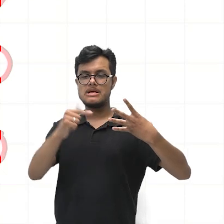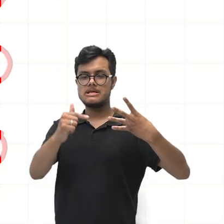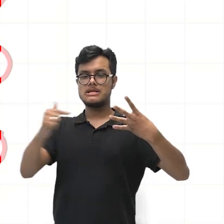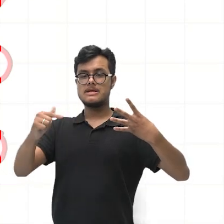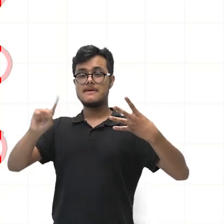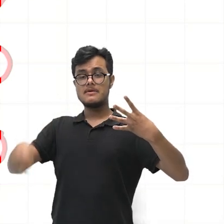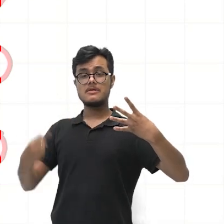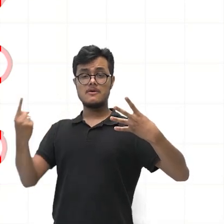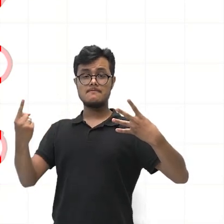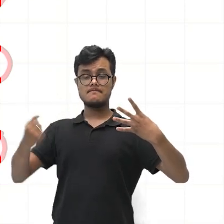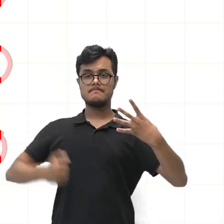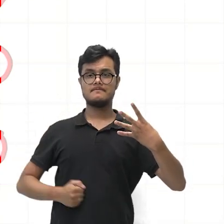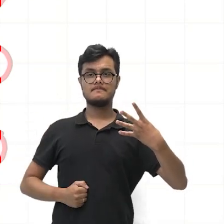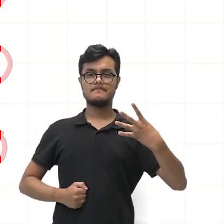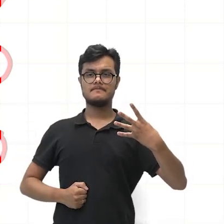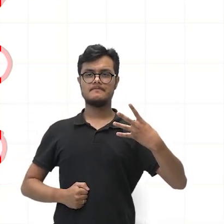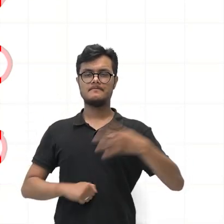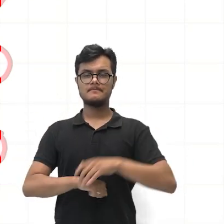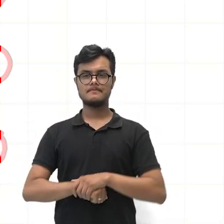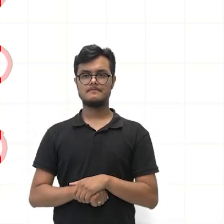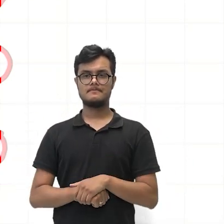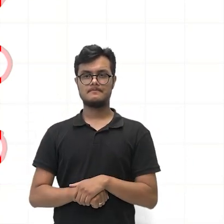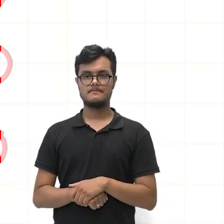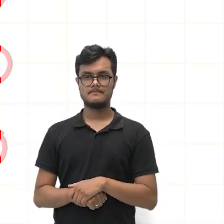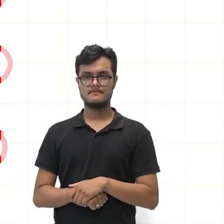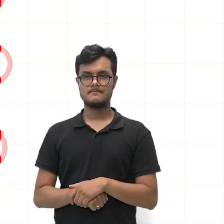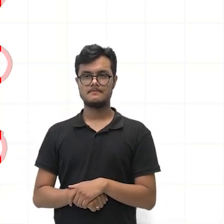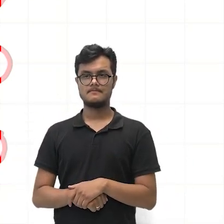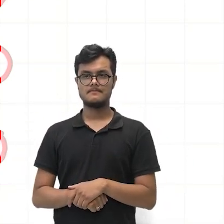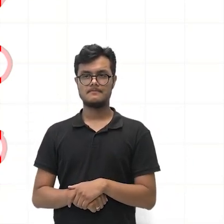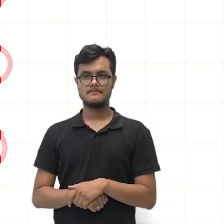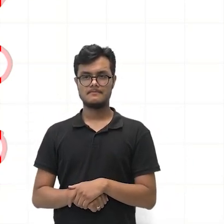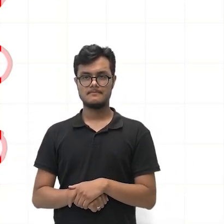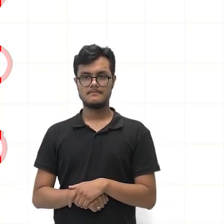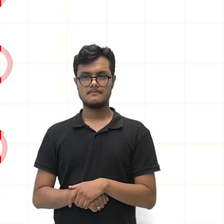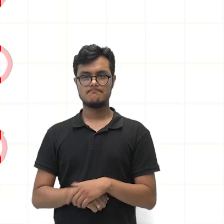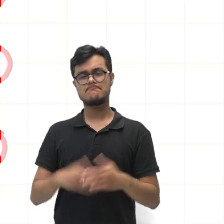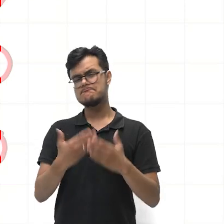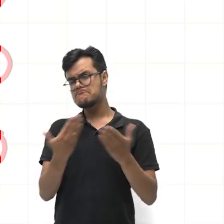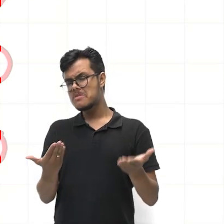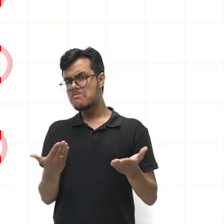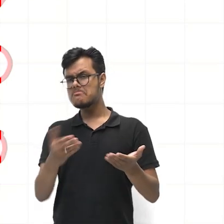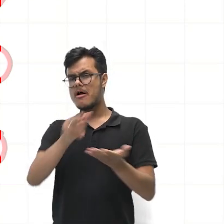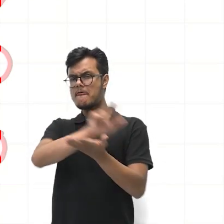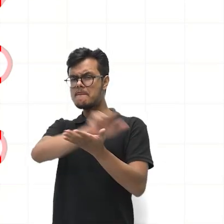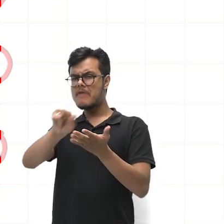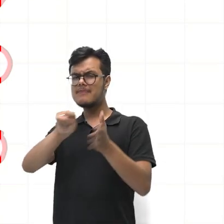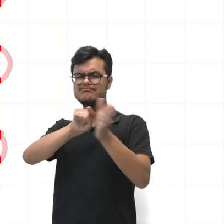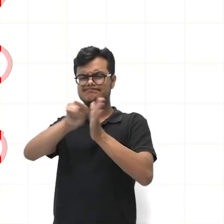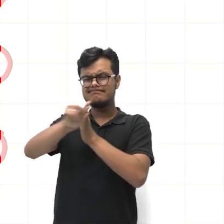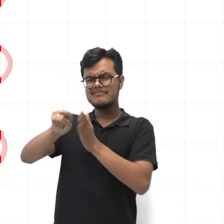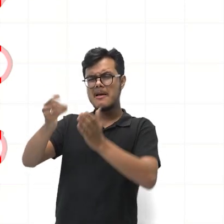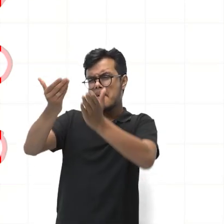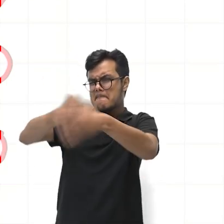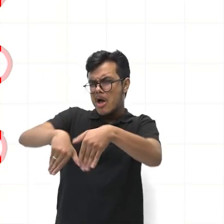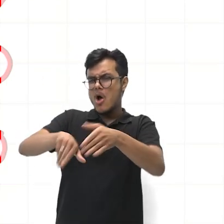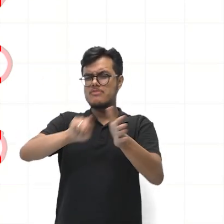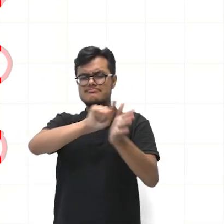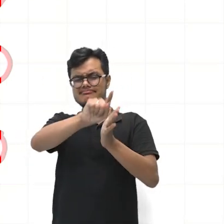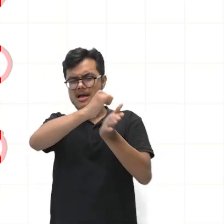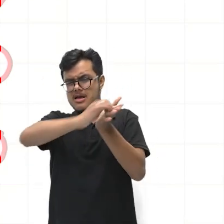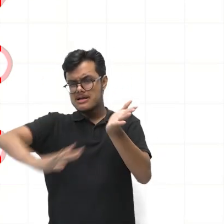77,1. Nós poderíamos aí, né, fazer várias perguntas, né, com relação a isso daqui, se